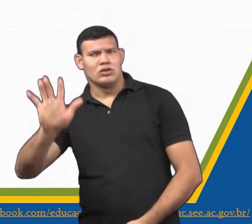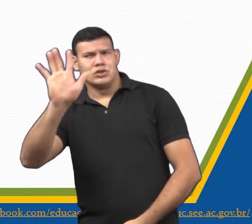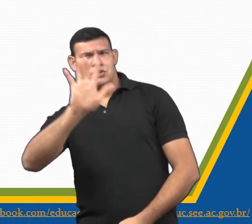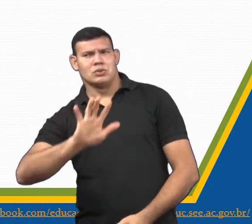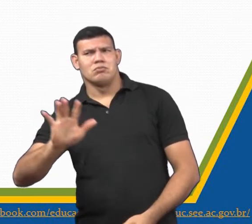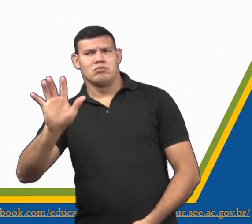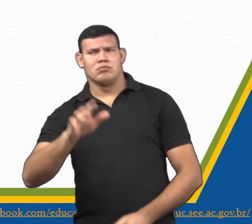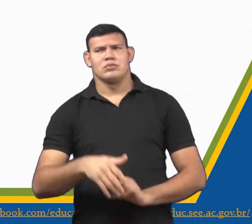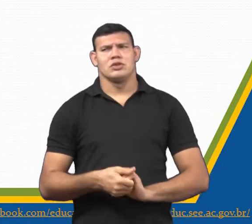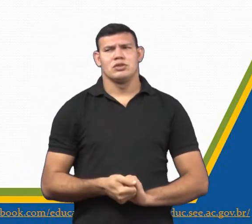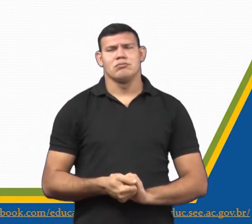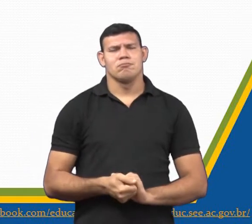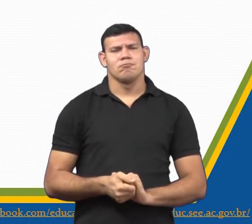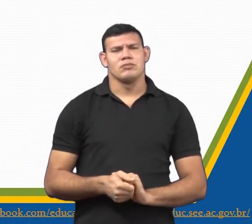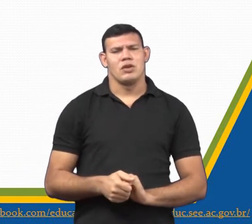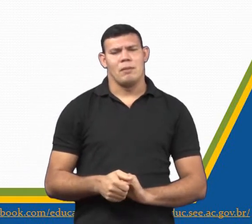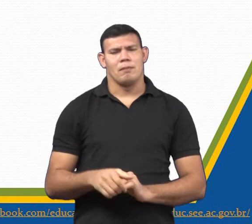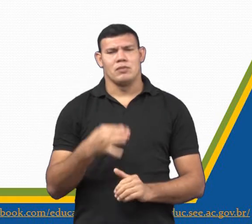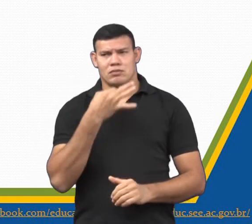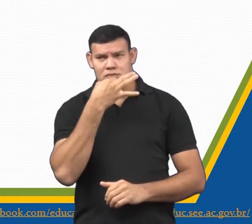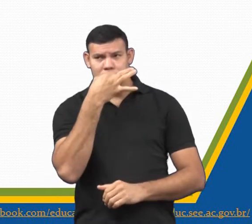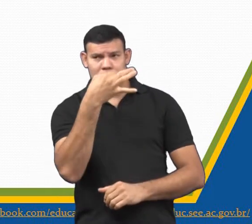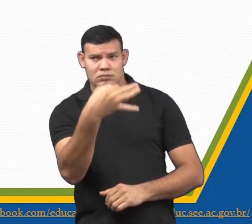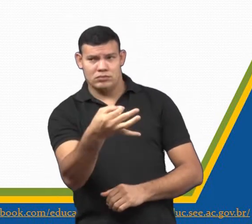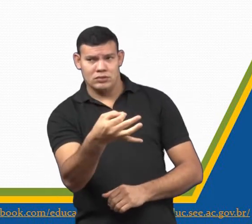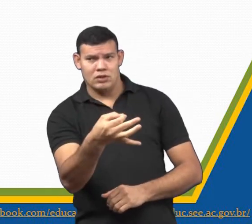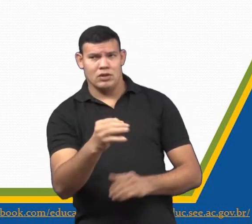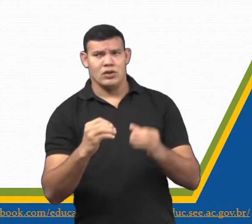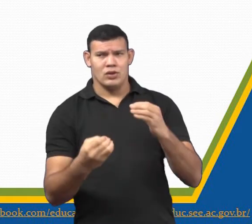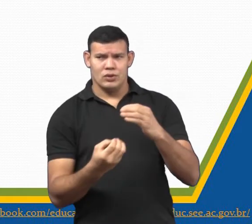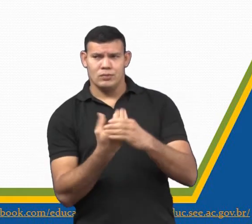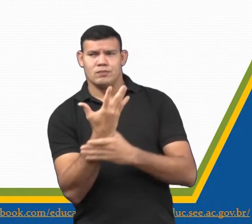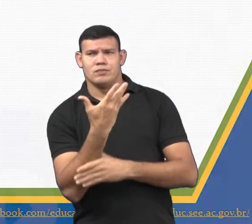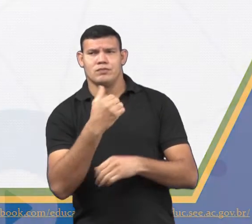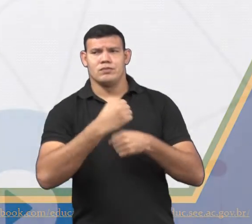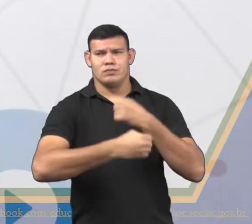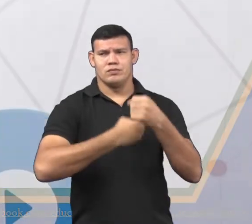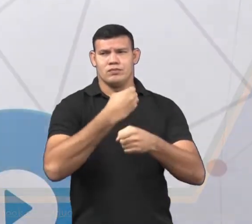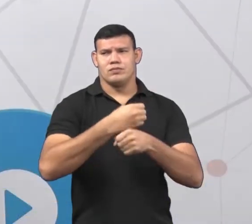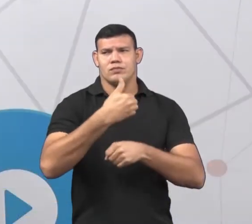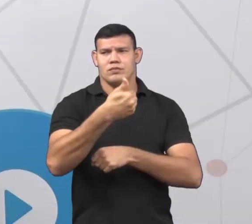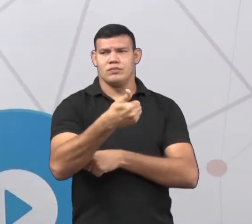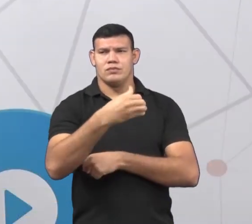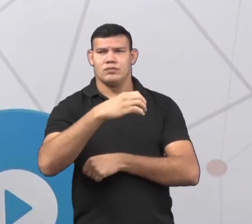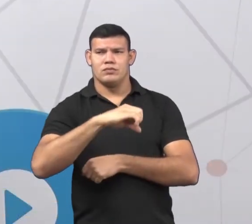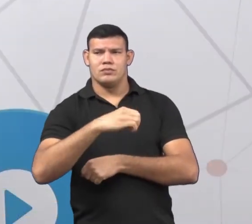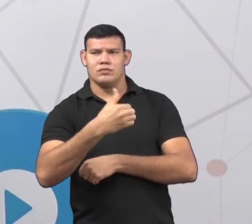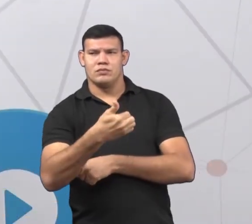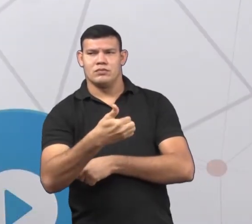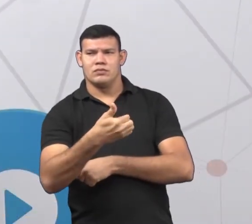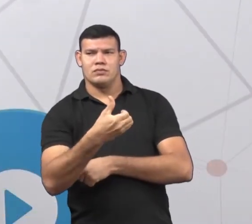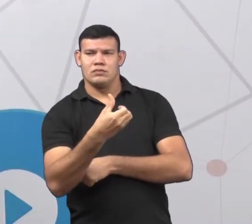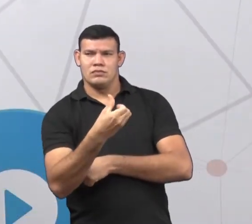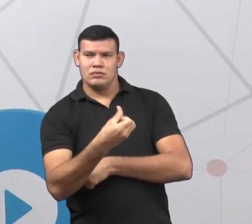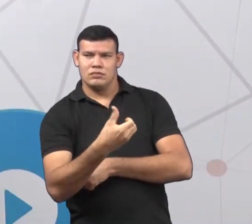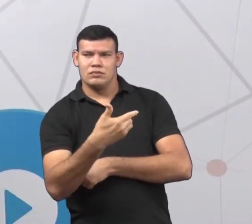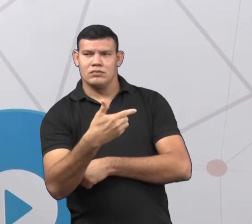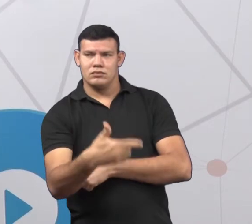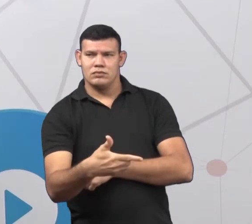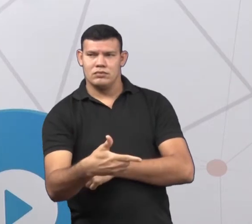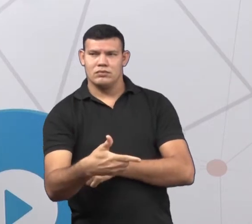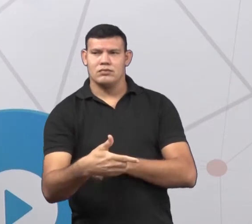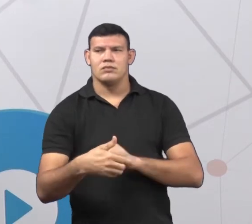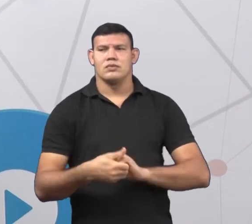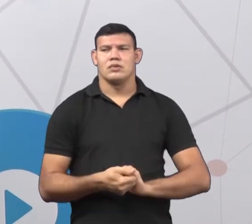en 1962 por el dibujante argentino Quino. Pessoal, caso alguém não conheça, eu